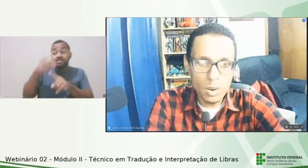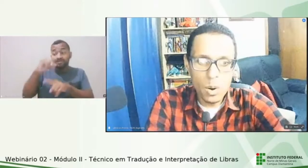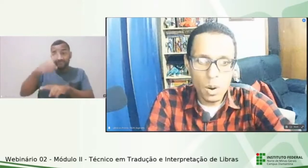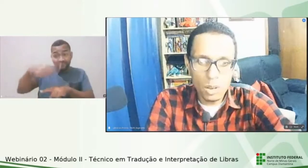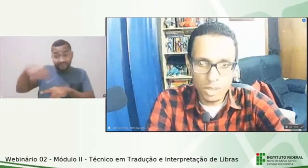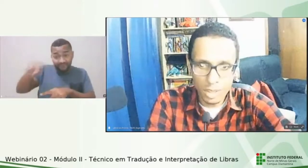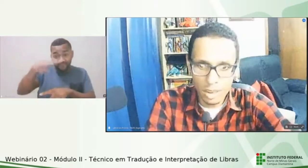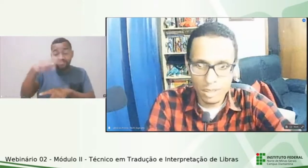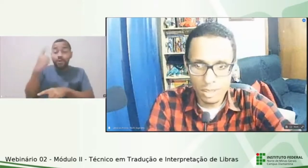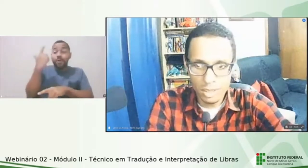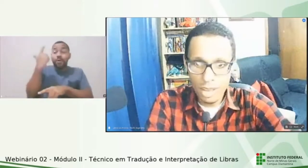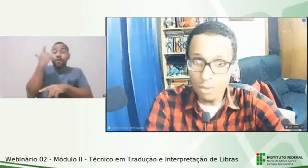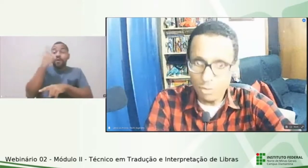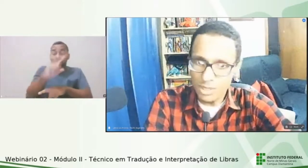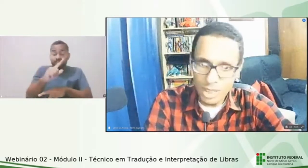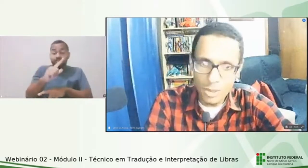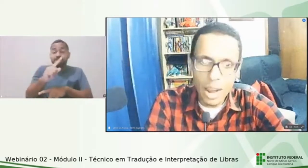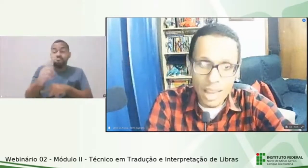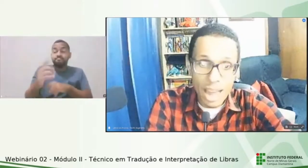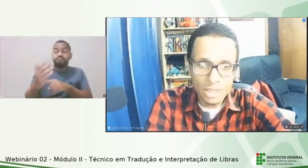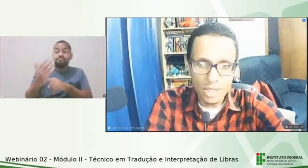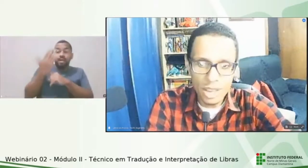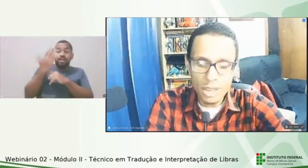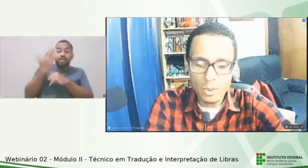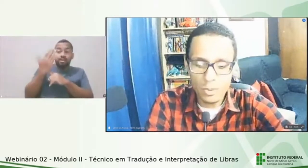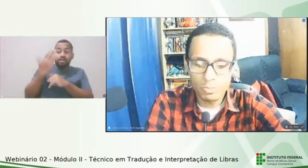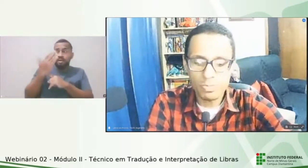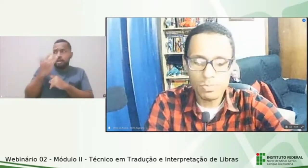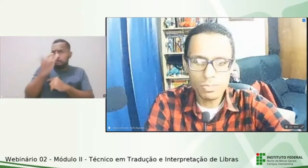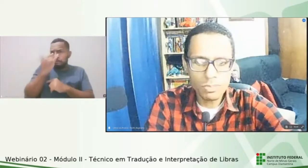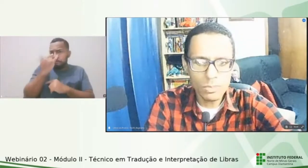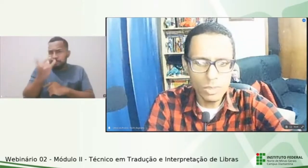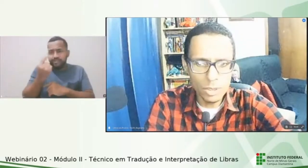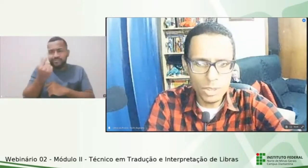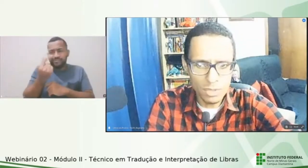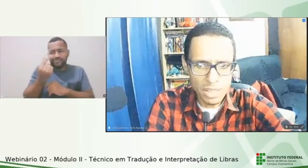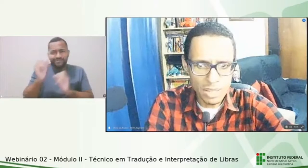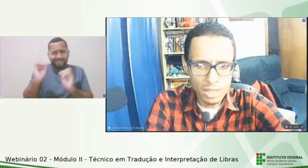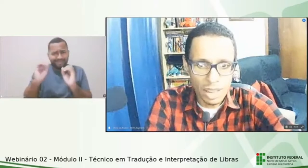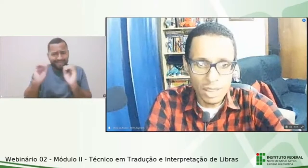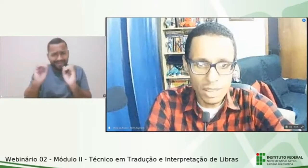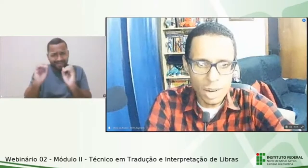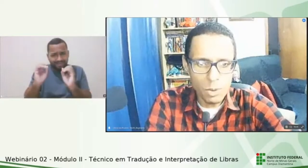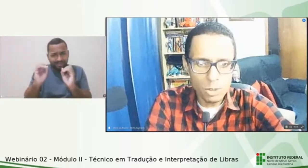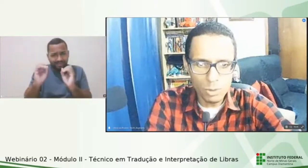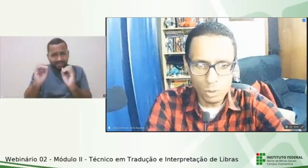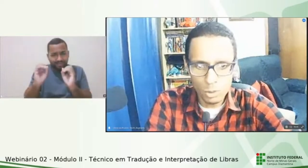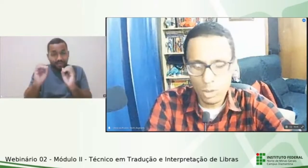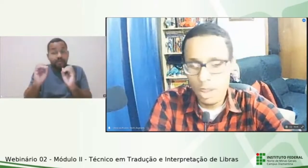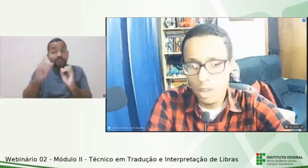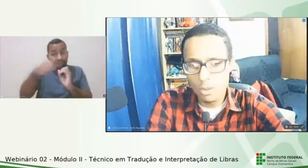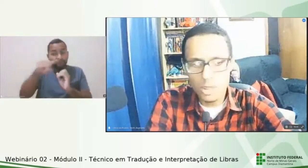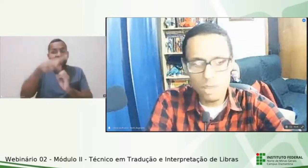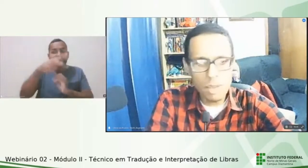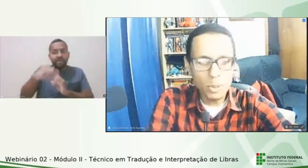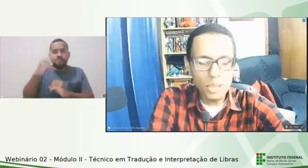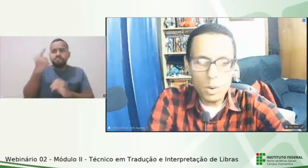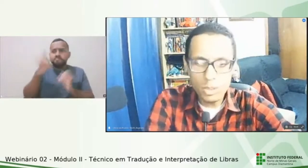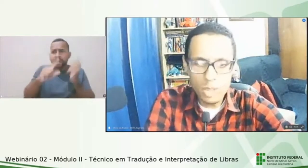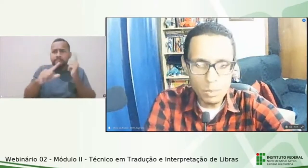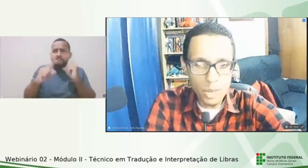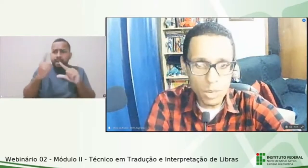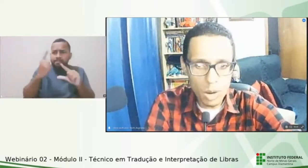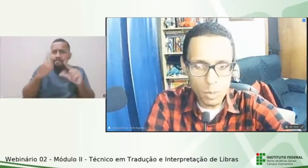você gosta, não visando ganhar dinheiro, você vai render bons frutos. Você vai